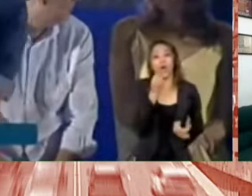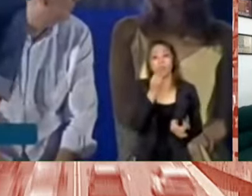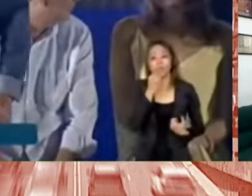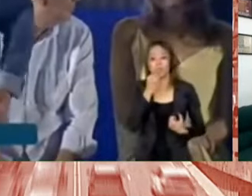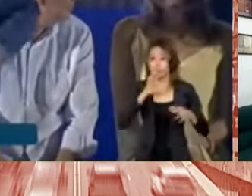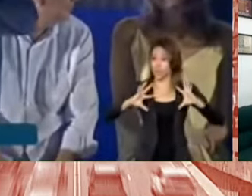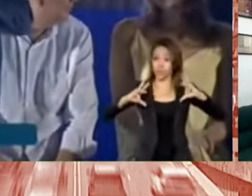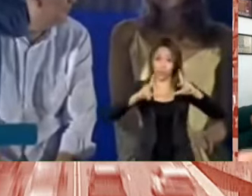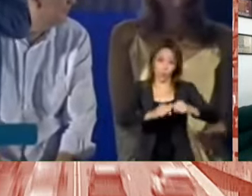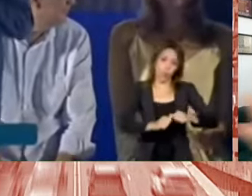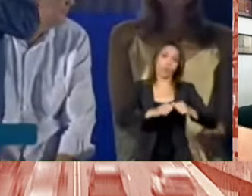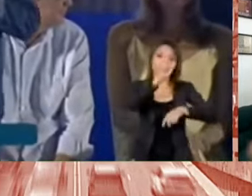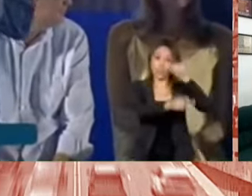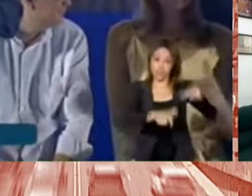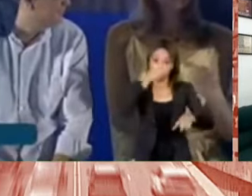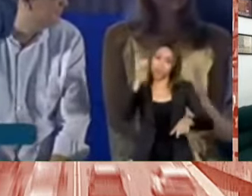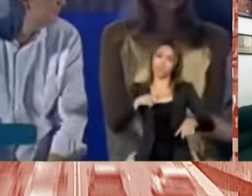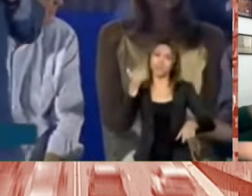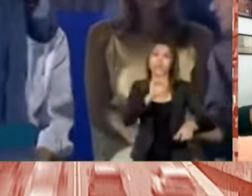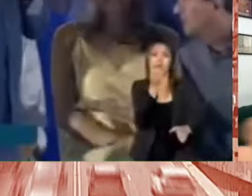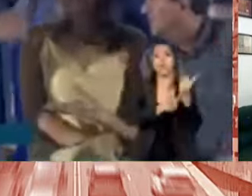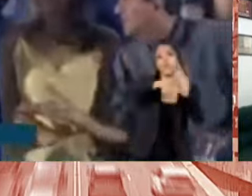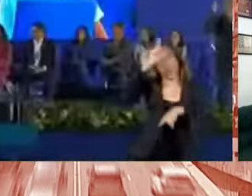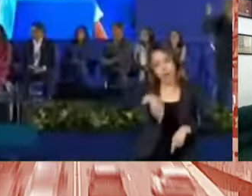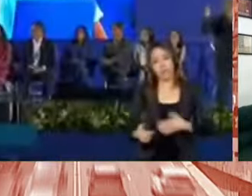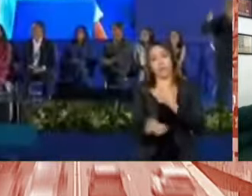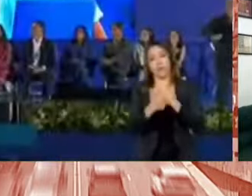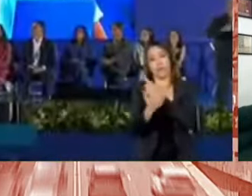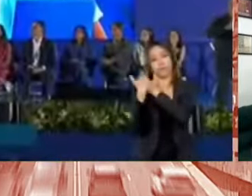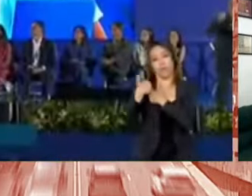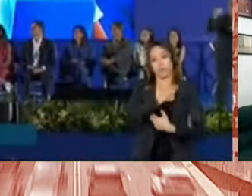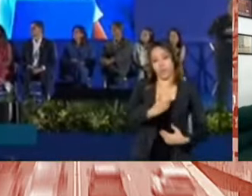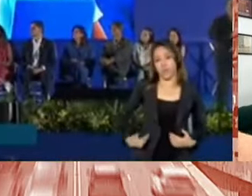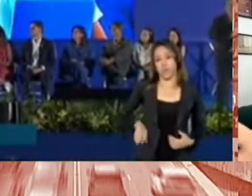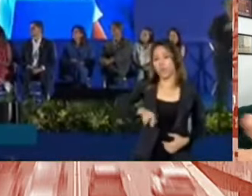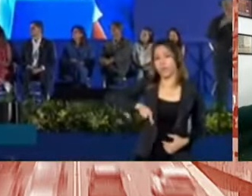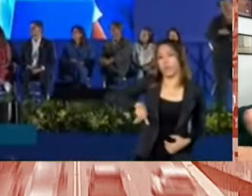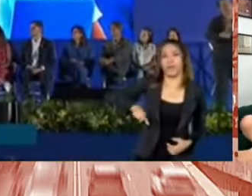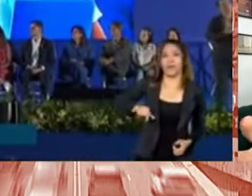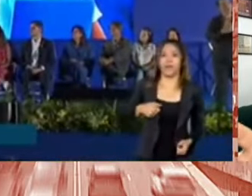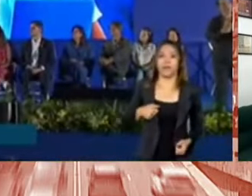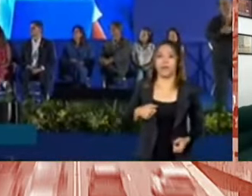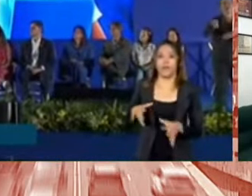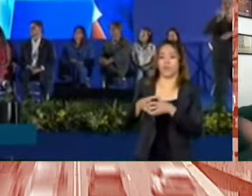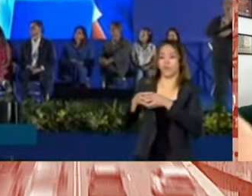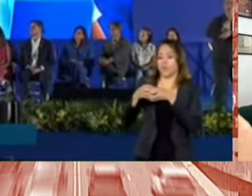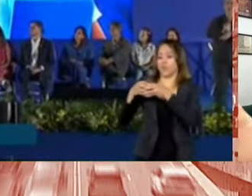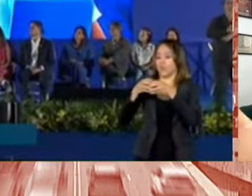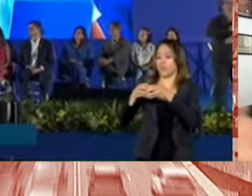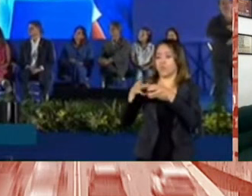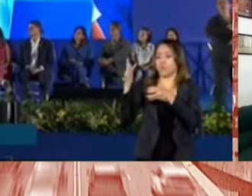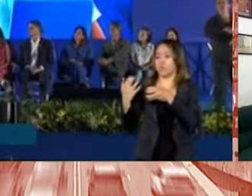governo Dilma, né? E aí teve um gaiato na plateia que brincou: volta para o PT, e ele caiu